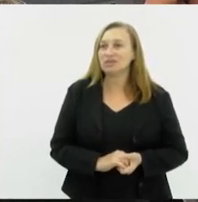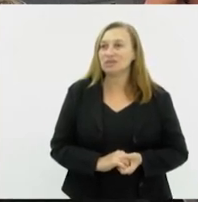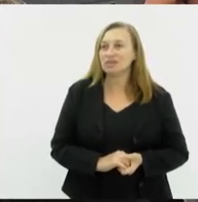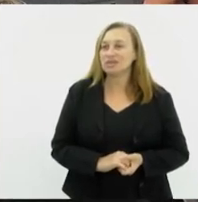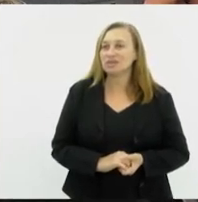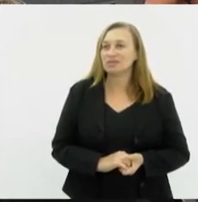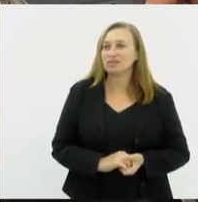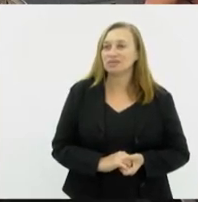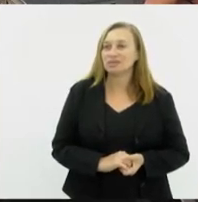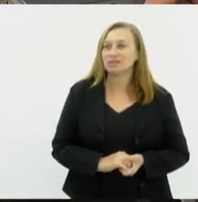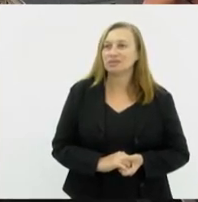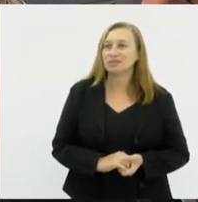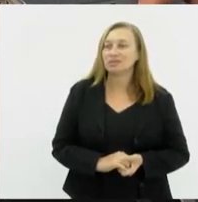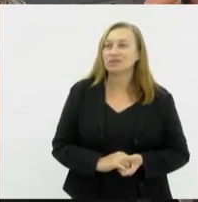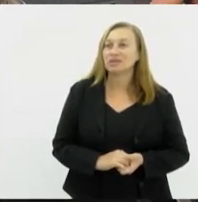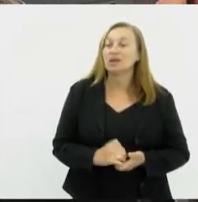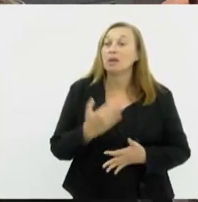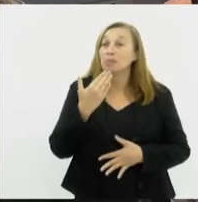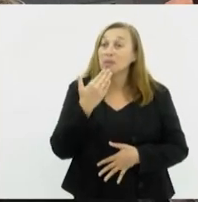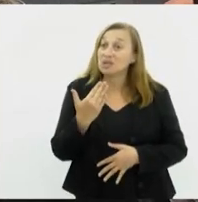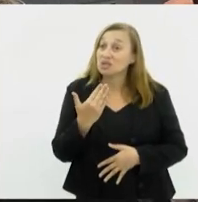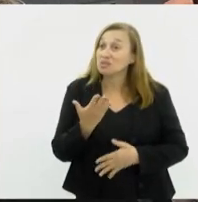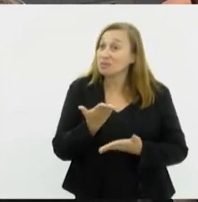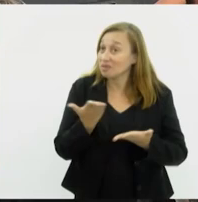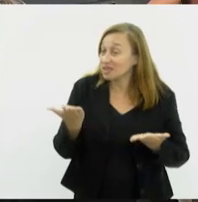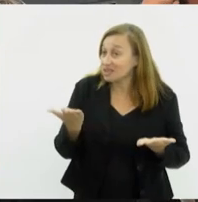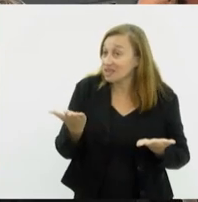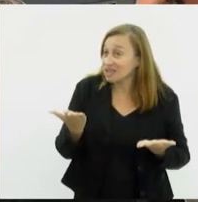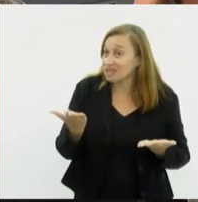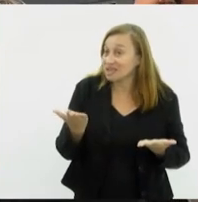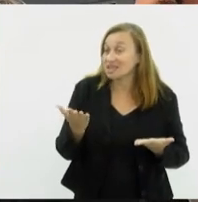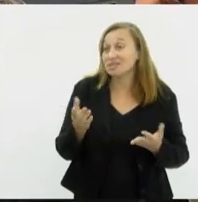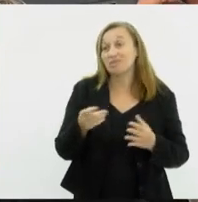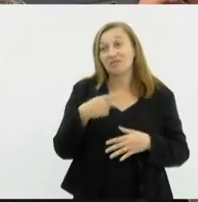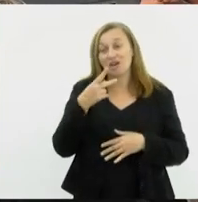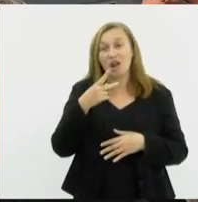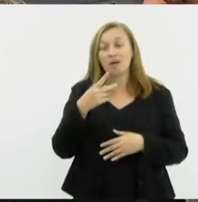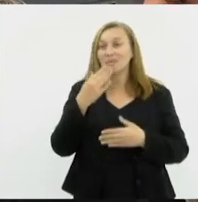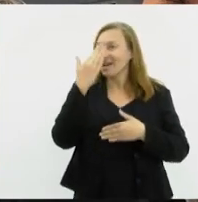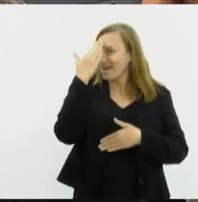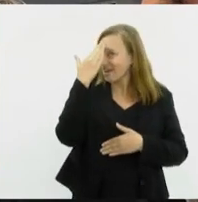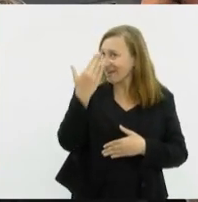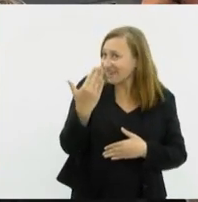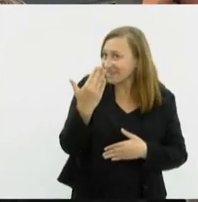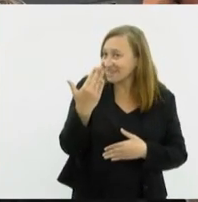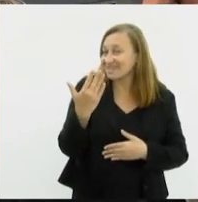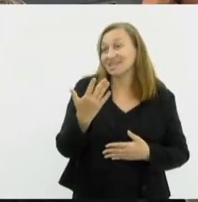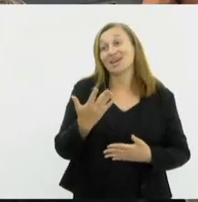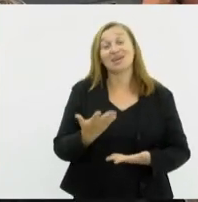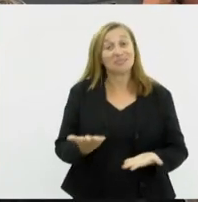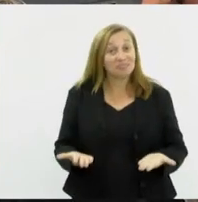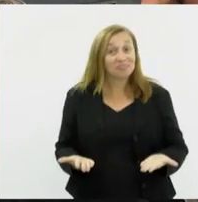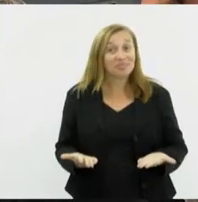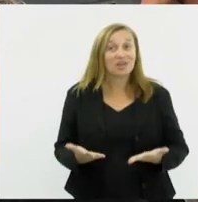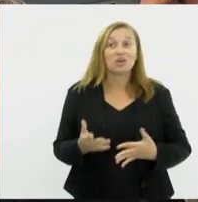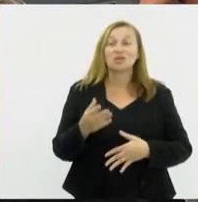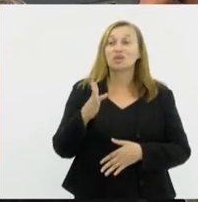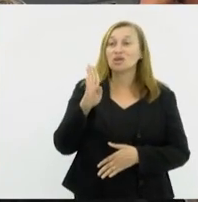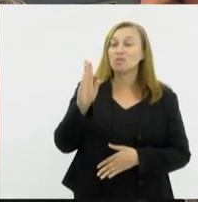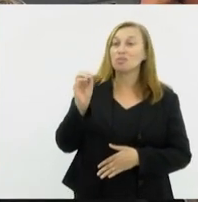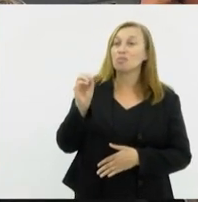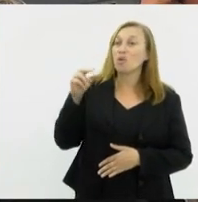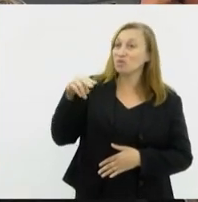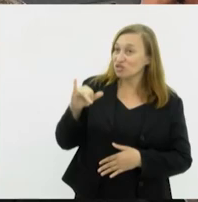Ei, ei, pediu uma parte aqui, até para colocar uma gratidão aqui do que o Bondinho falou,